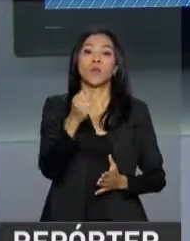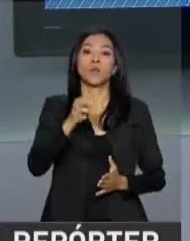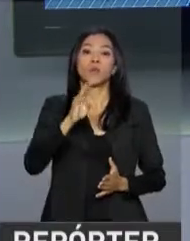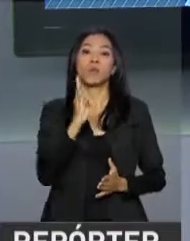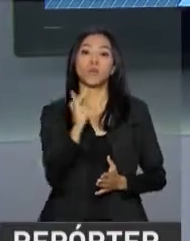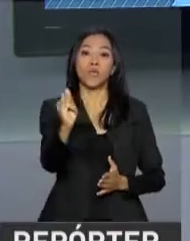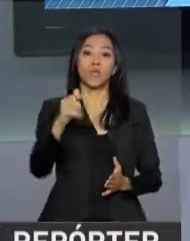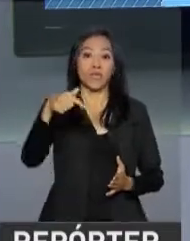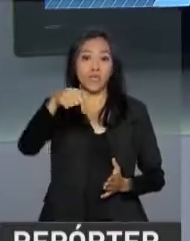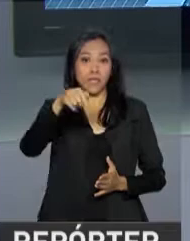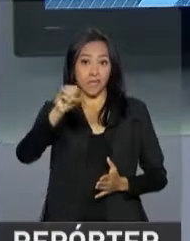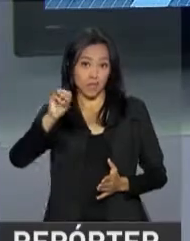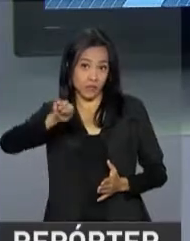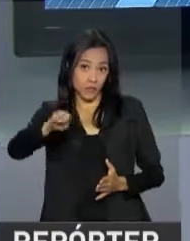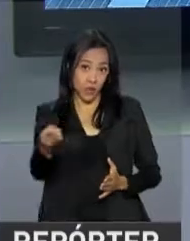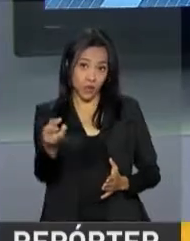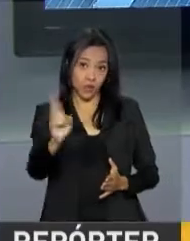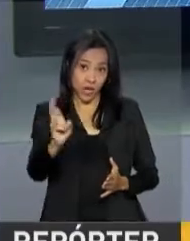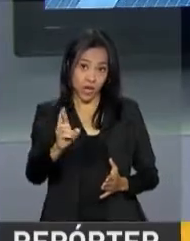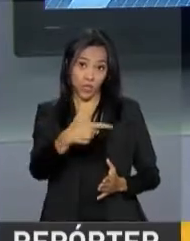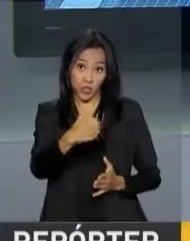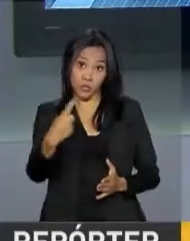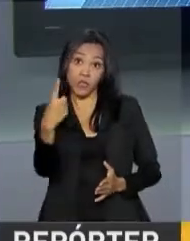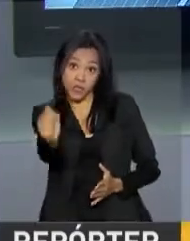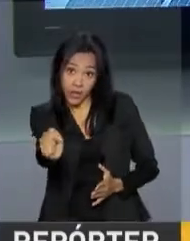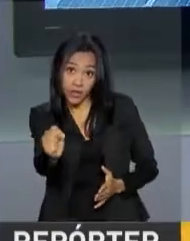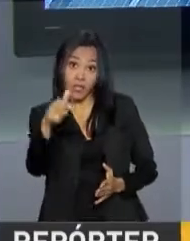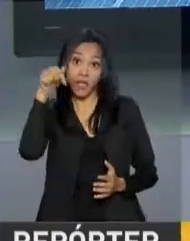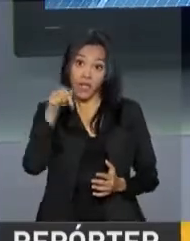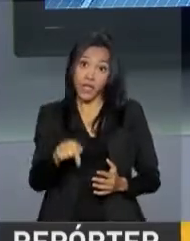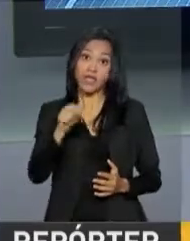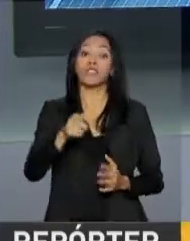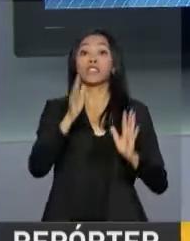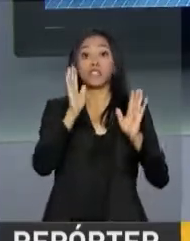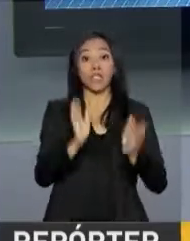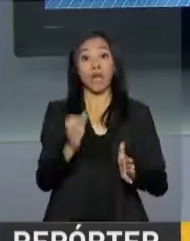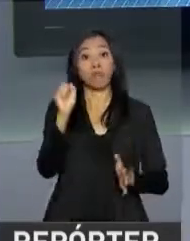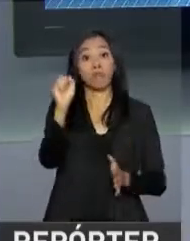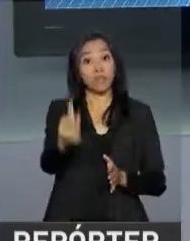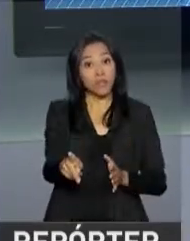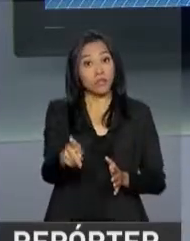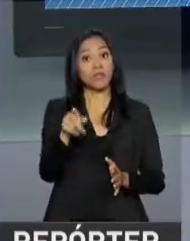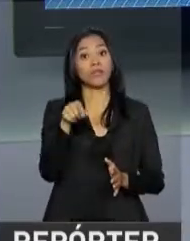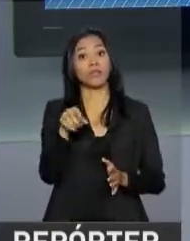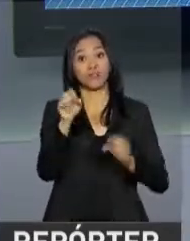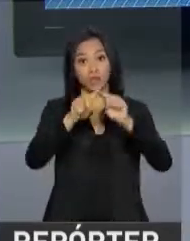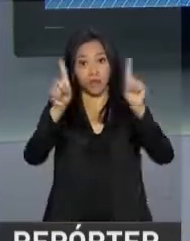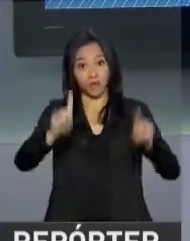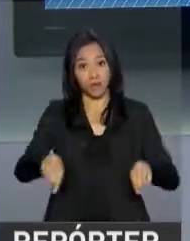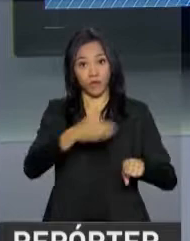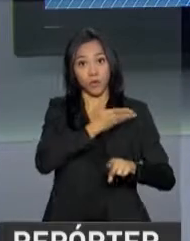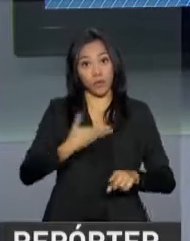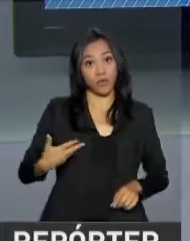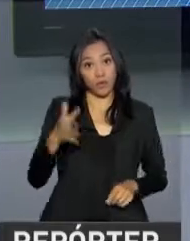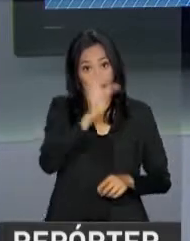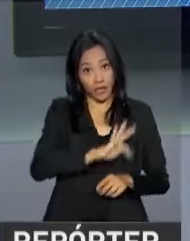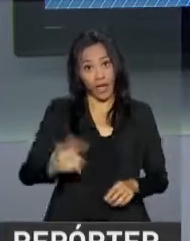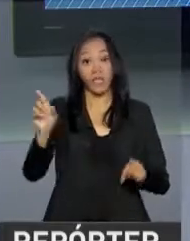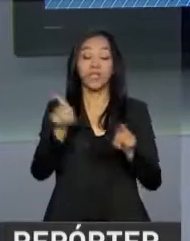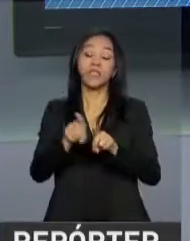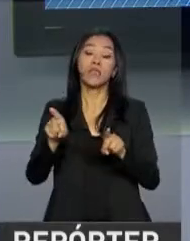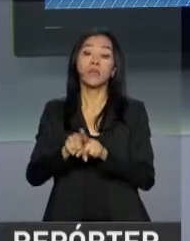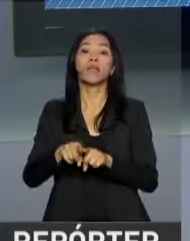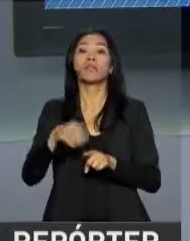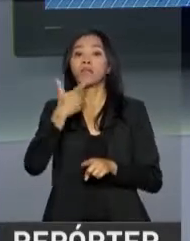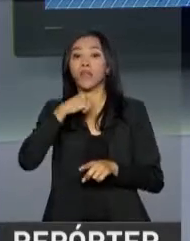de reais em 2017 esse montante considera o sistema de aposentadoria dos servidores da união e dos trabalhadores do setor